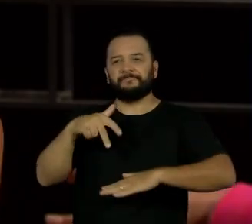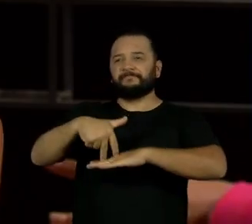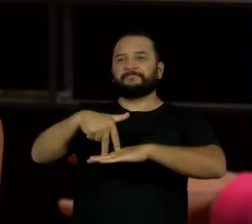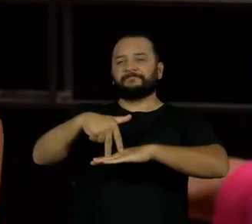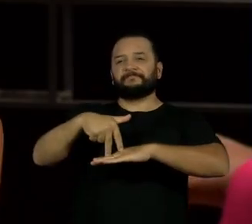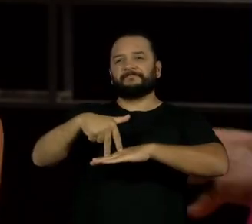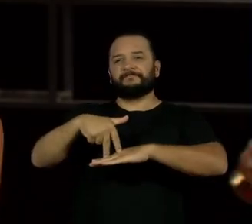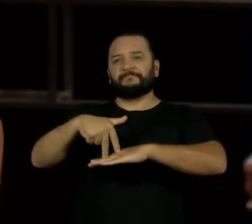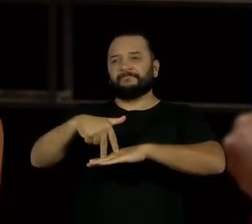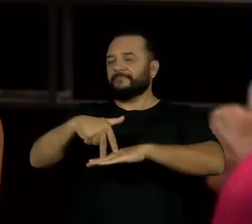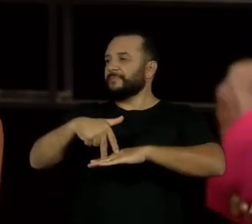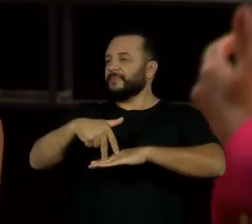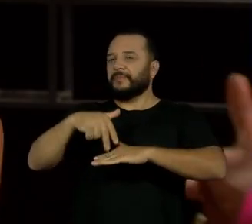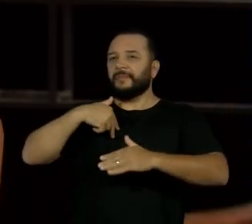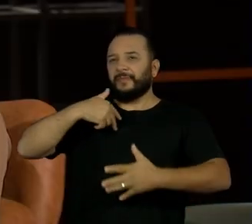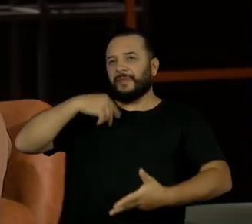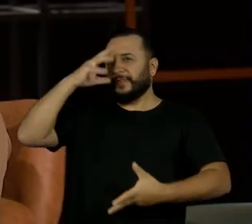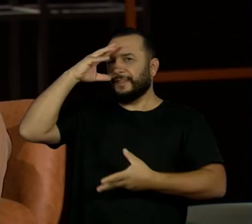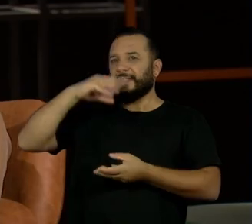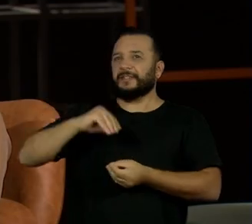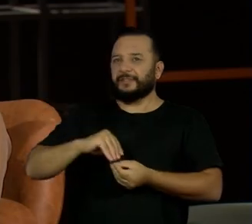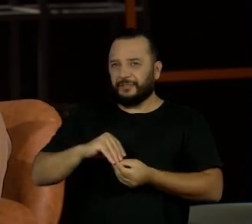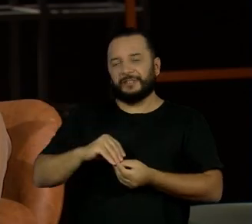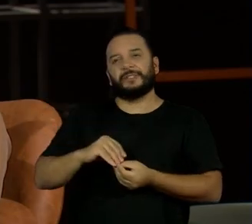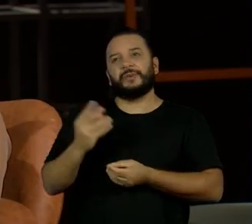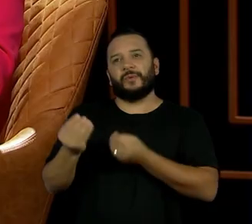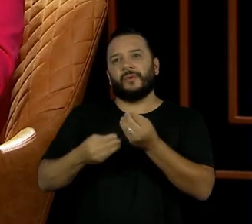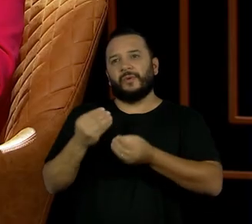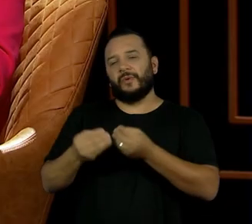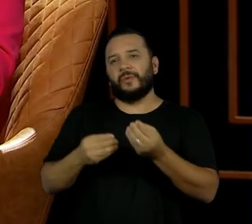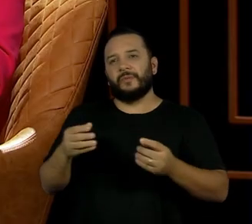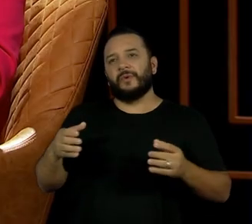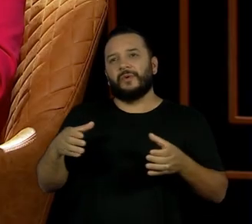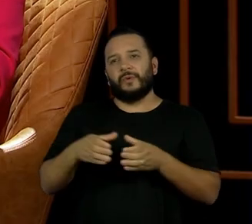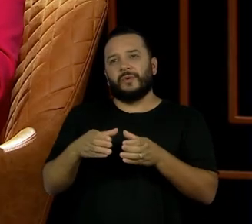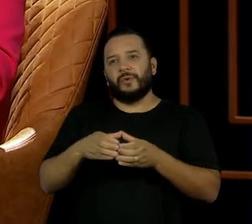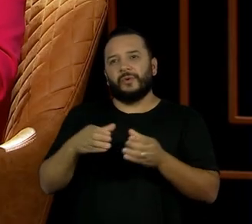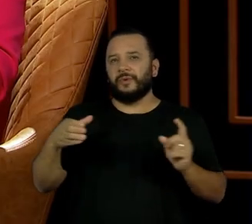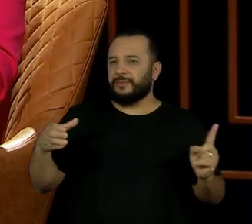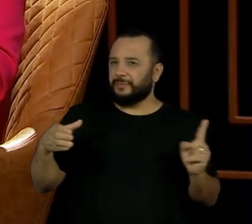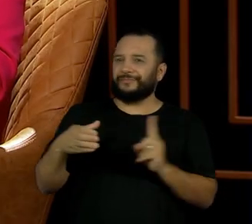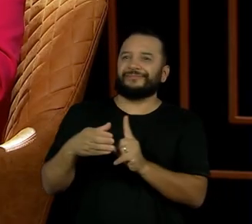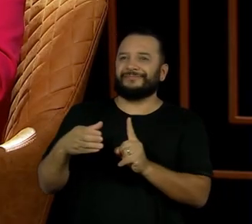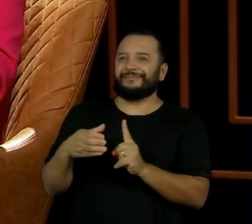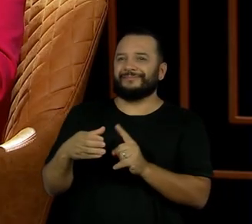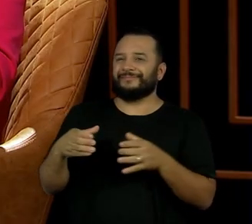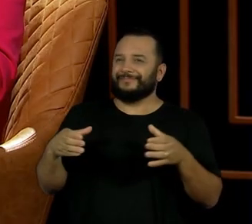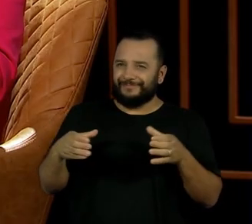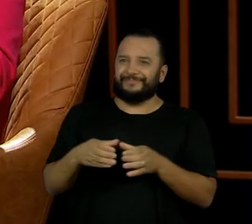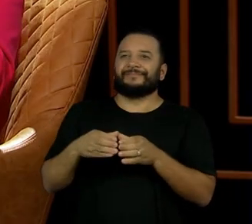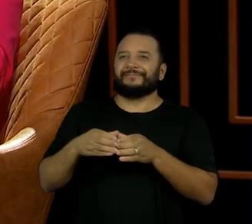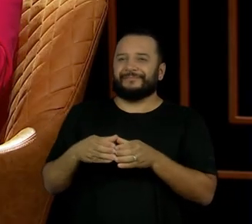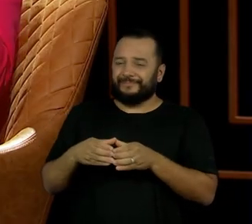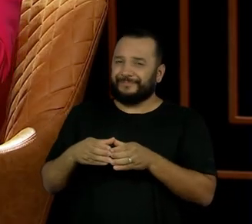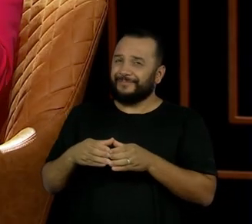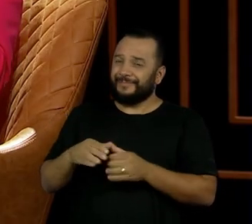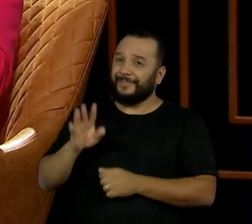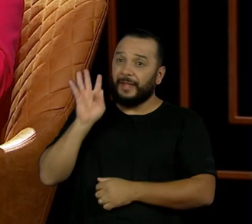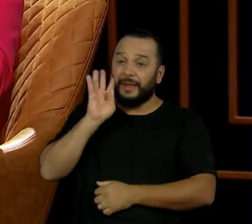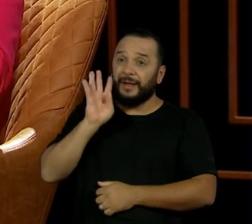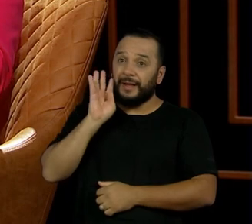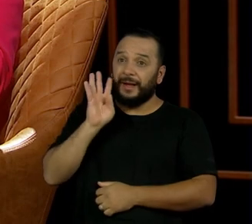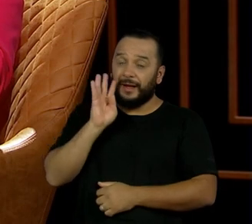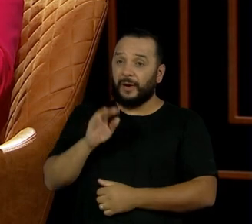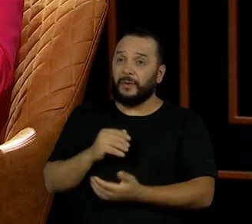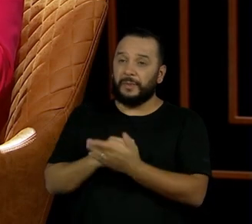entendi o que era fazer parte de uma banda né E muito legal assim principalmente